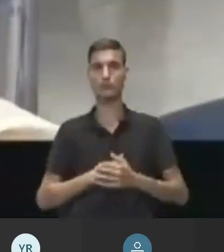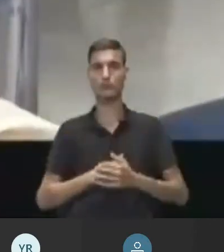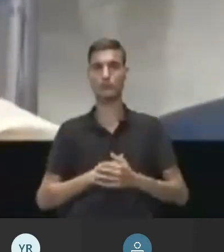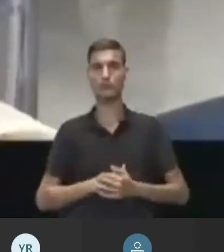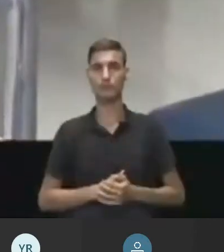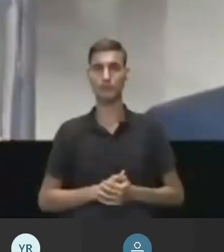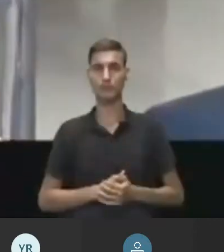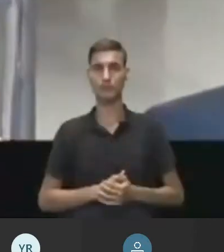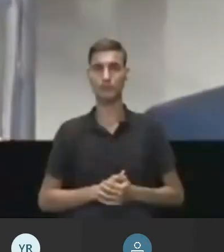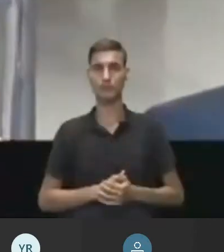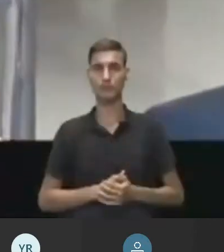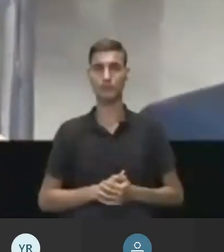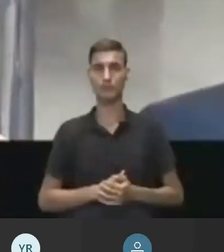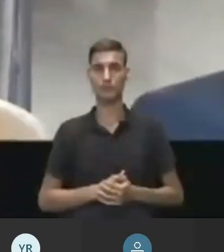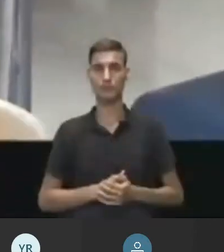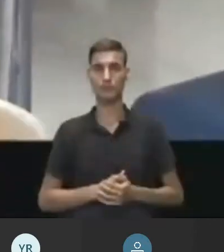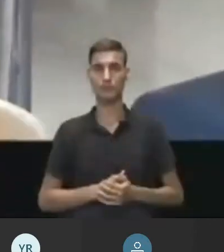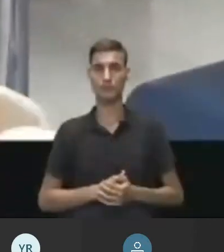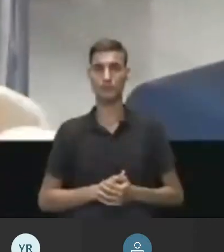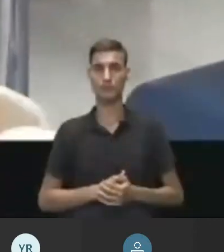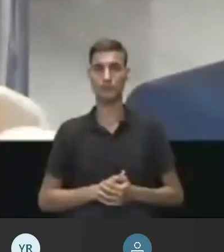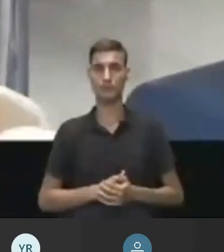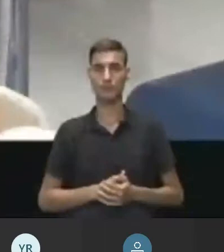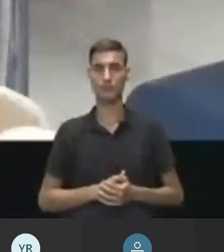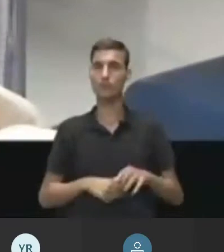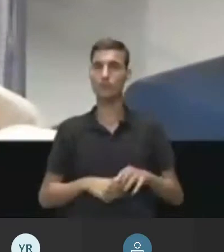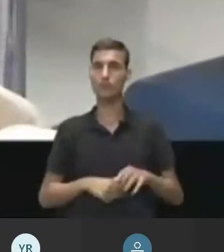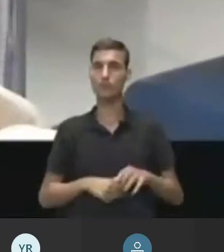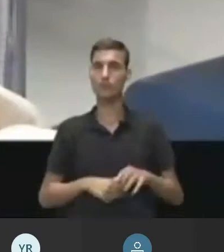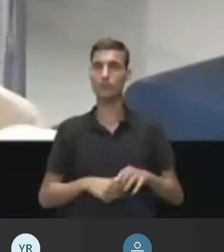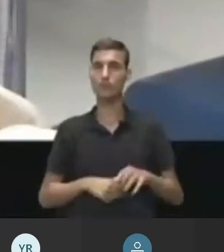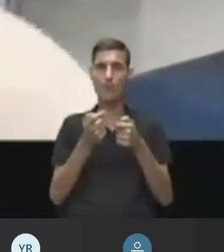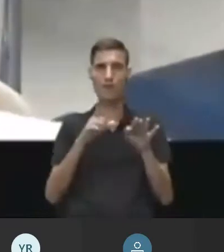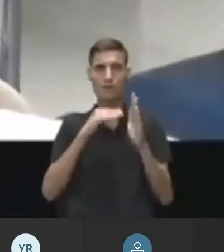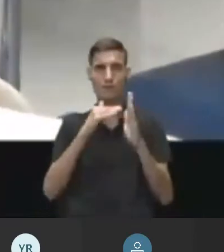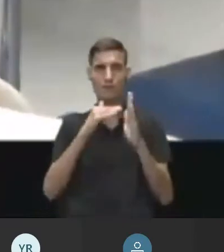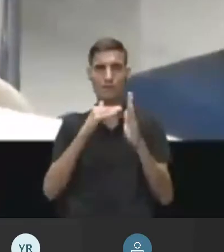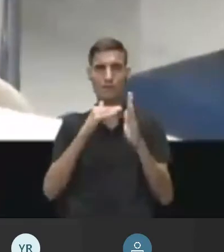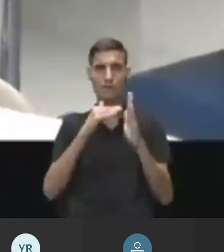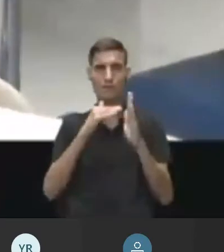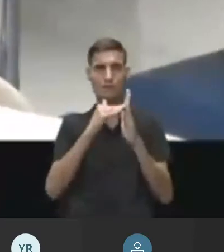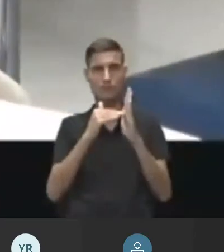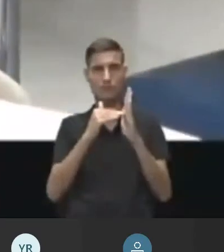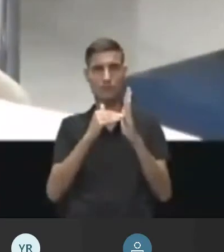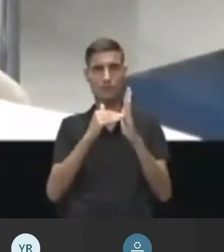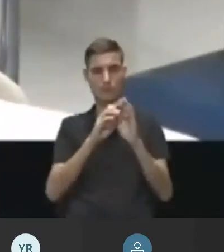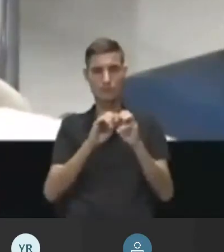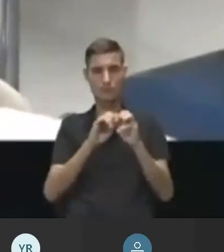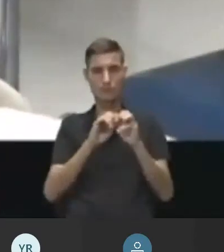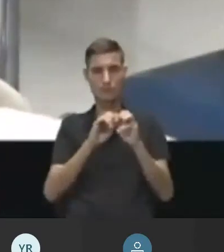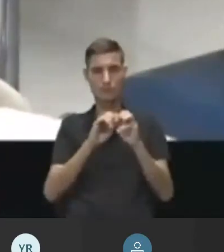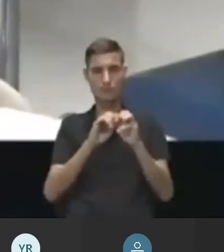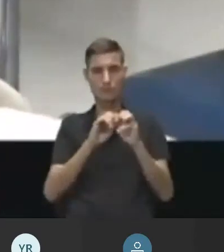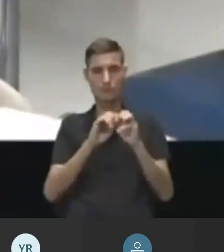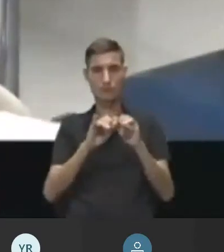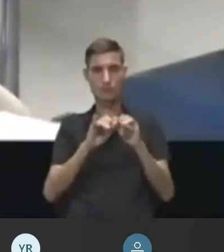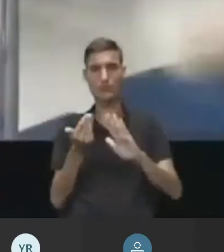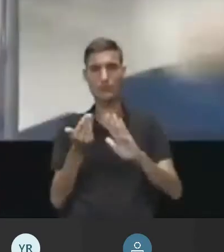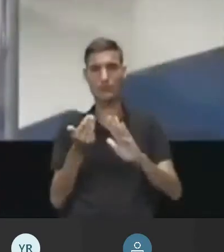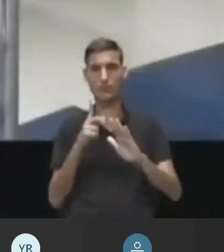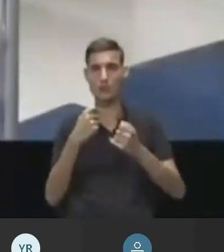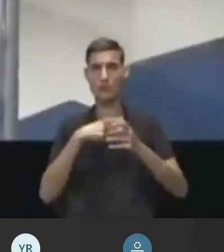vai retirar só a parte aquosa, essa parte inferior, essa parte de baixo que ficou no funil. Você abre a